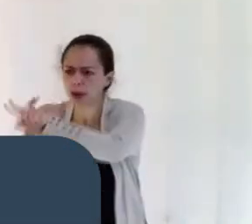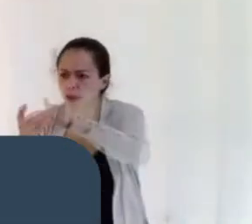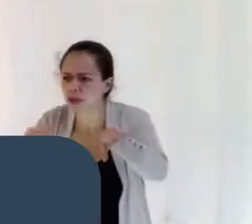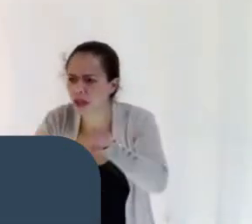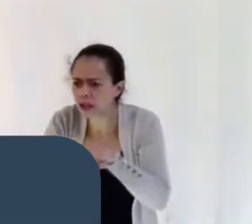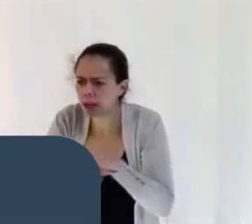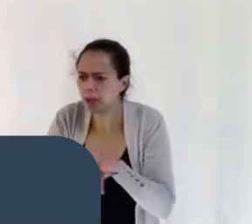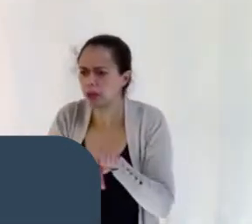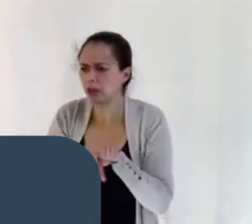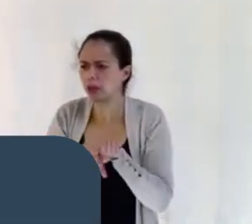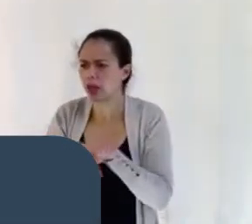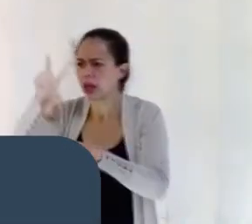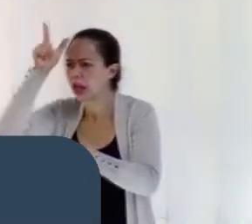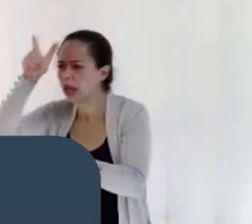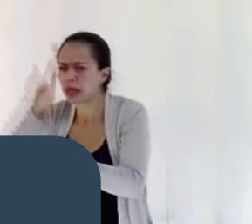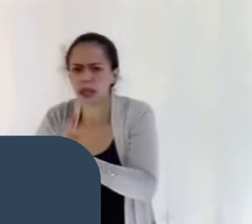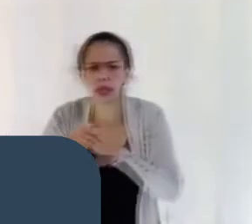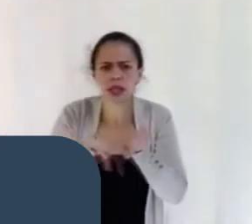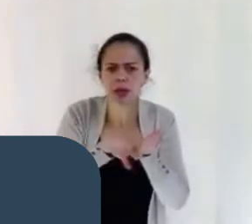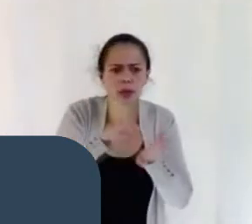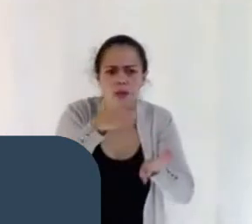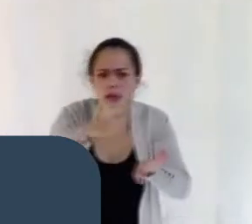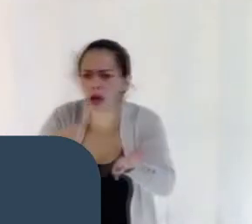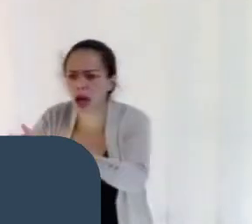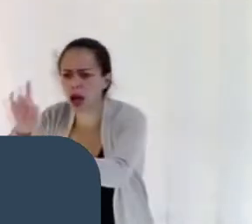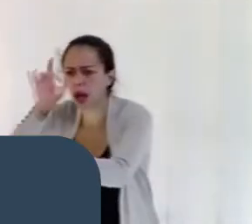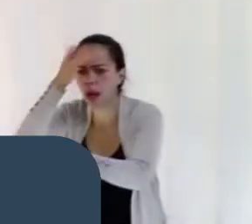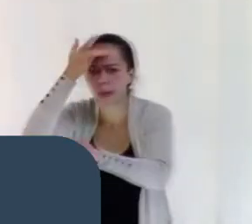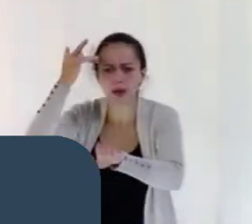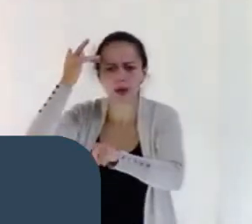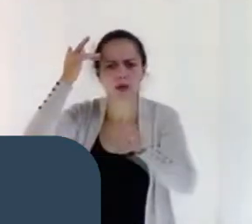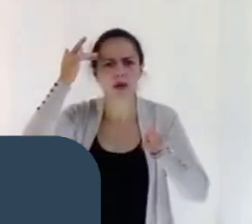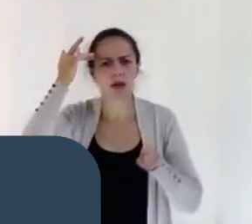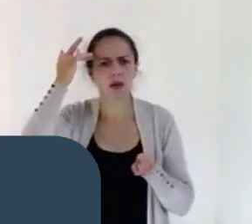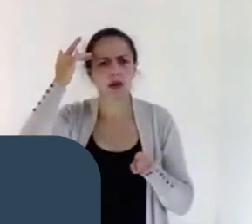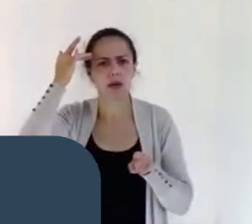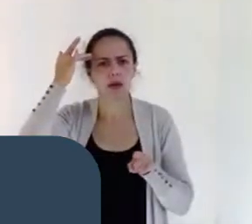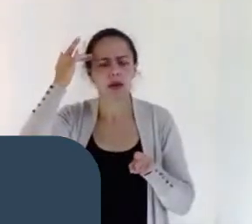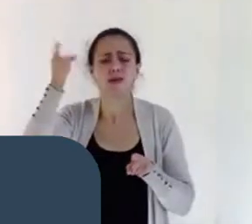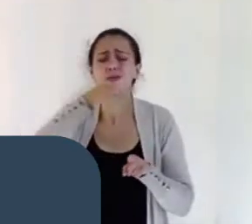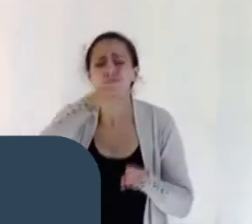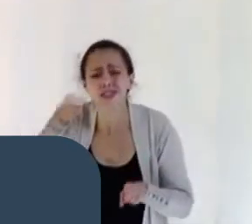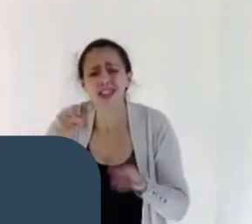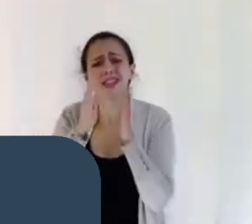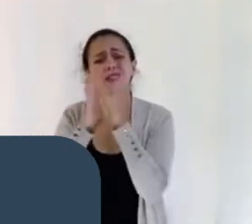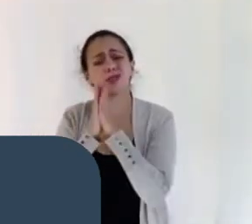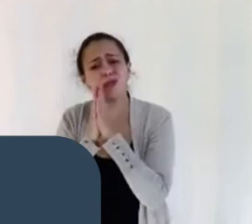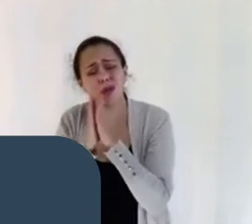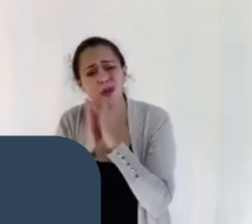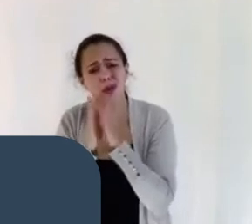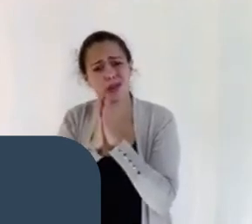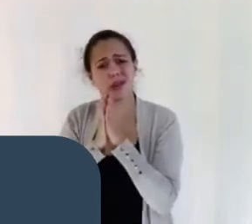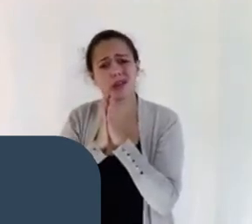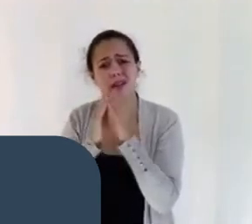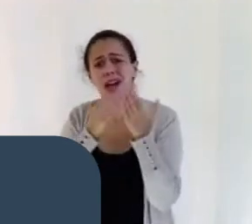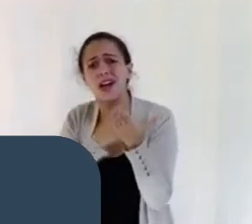dos guias. Por isso, meu querido irmão e minha querida irmã, ore pelos seus pastores, caminhe com eles.